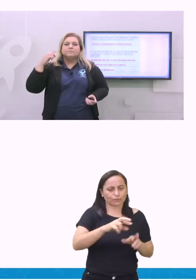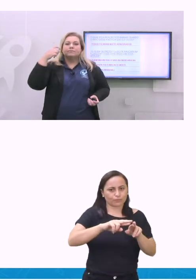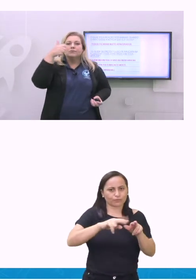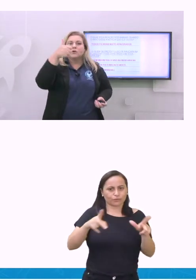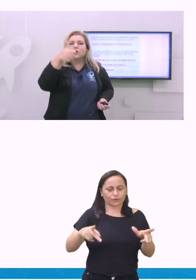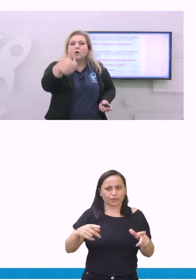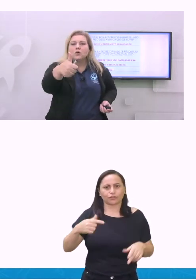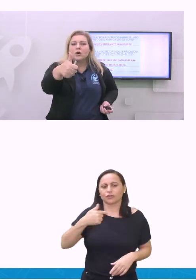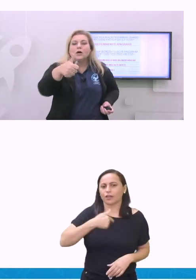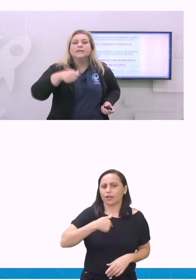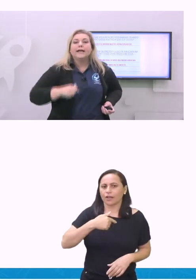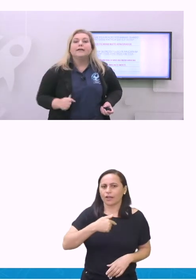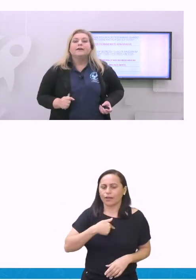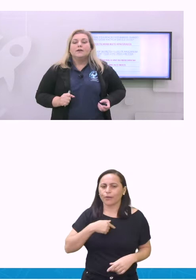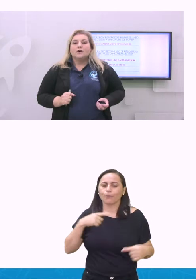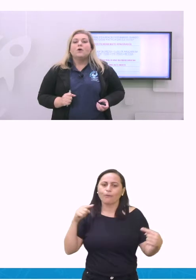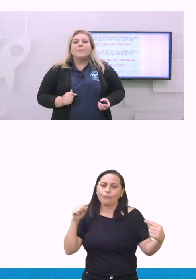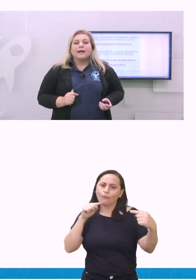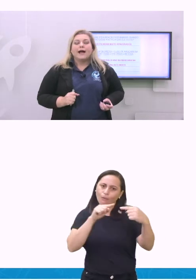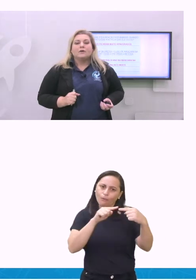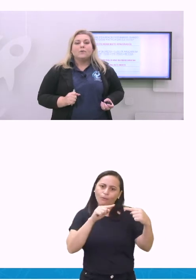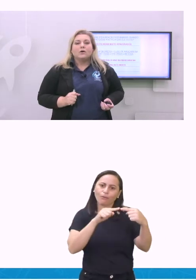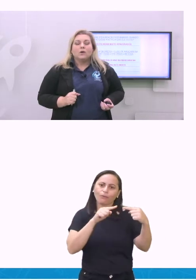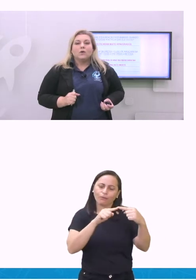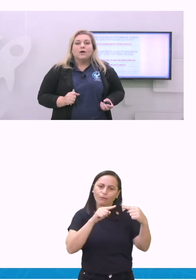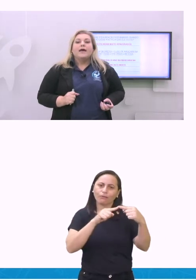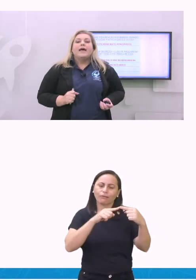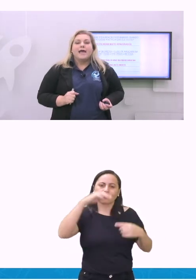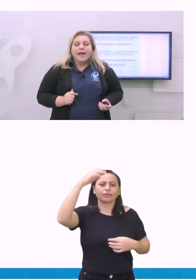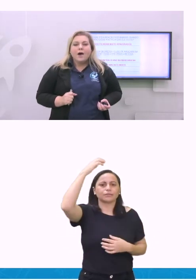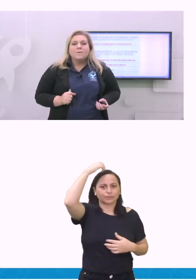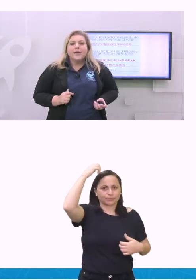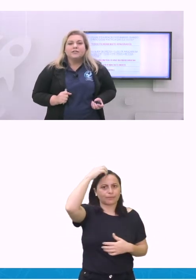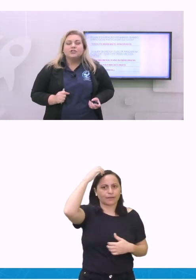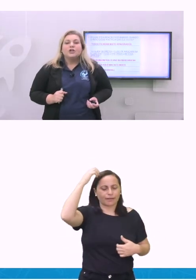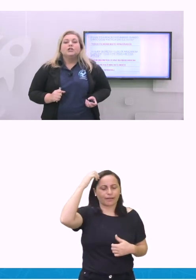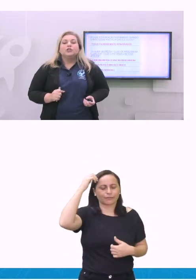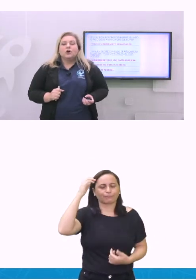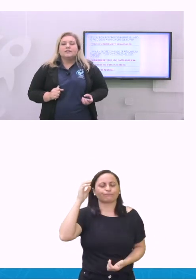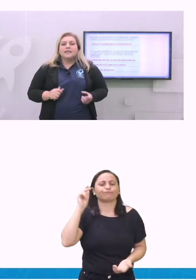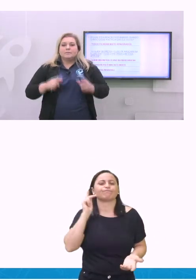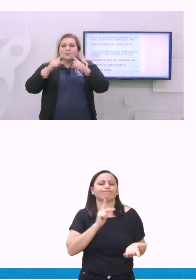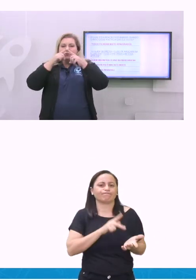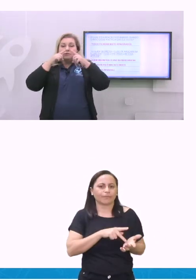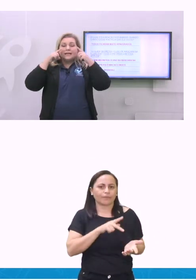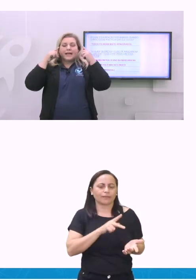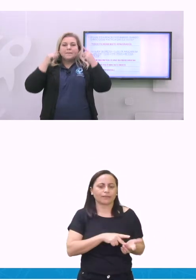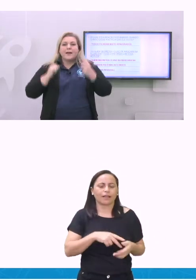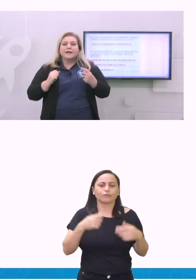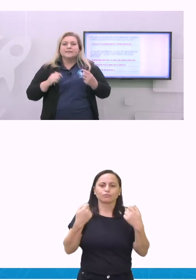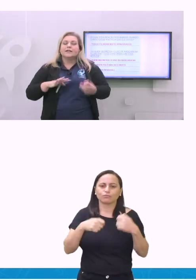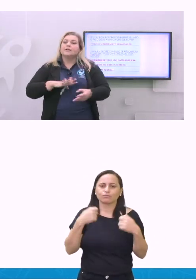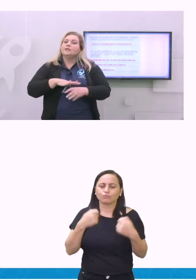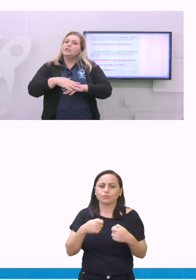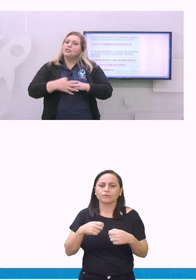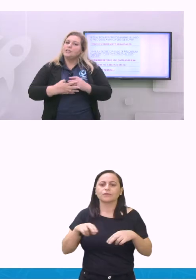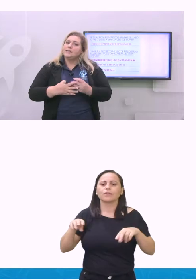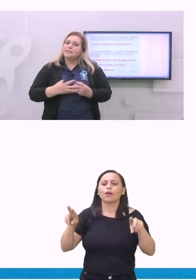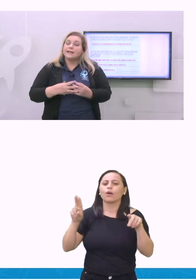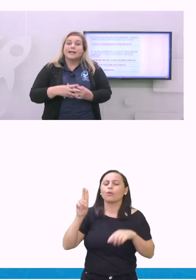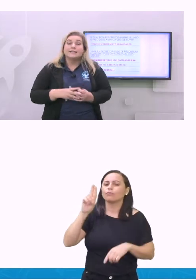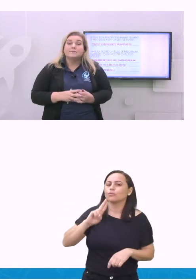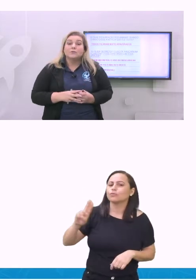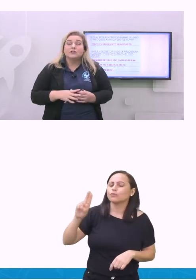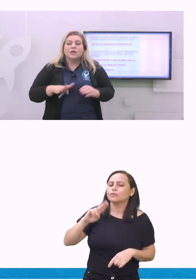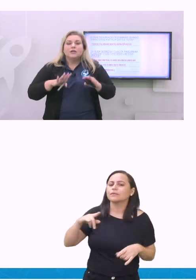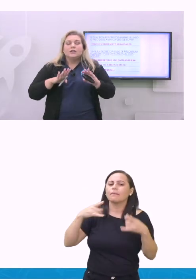Andresa, concordei com o macaco Mocó. Realmente, nós temos que usar a máscara,